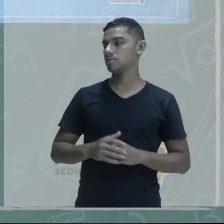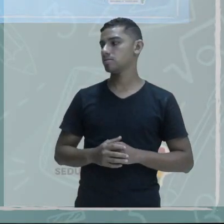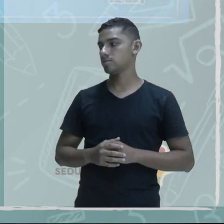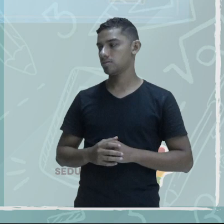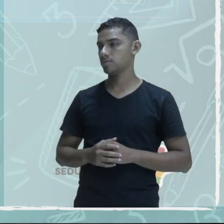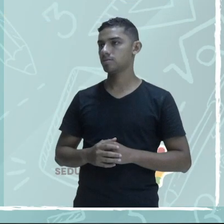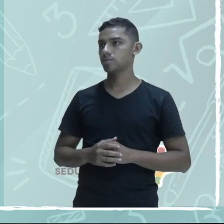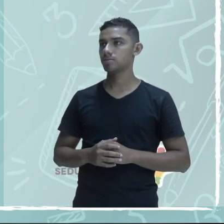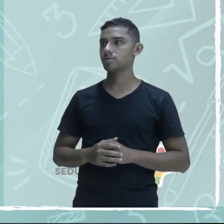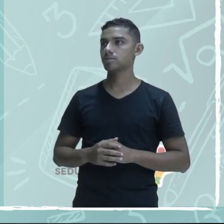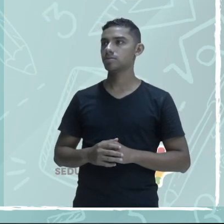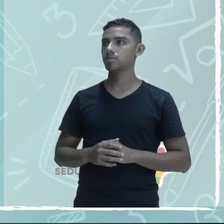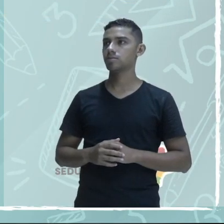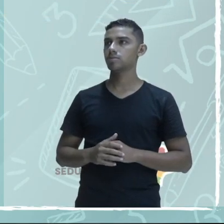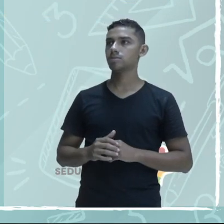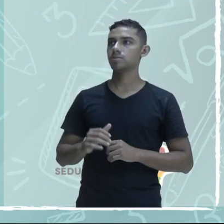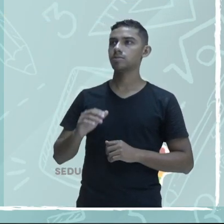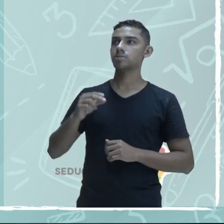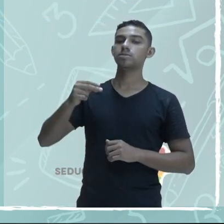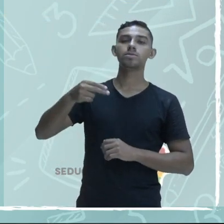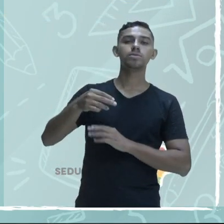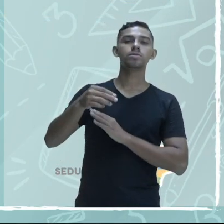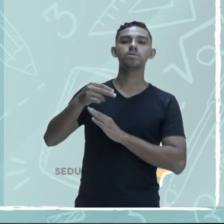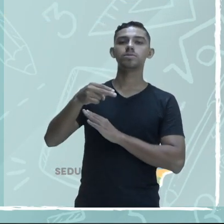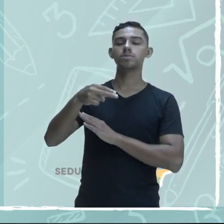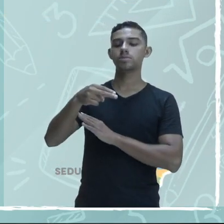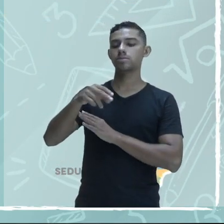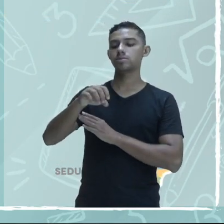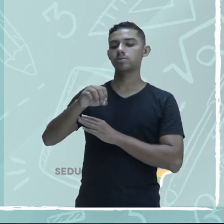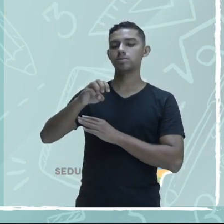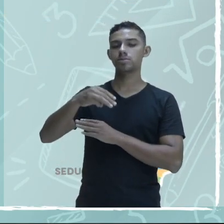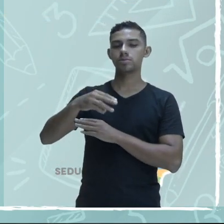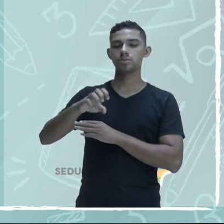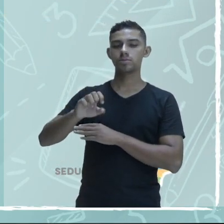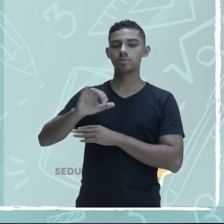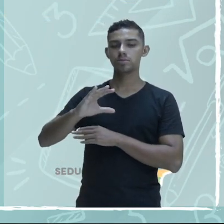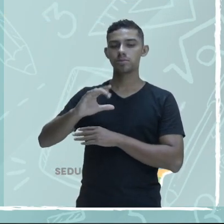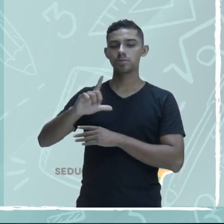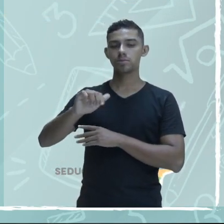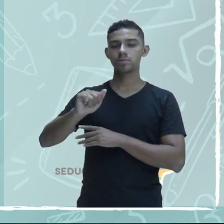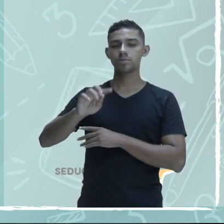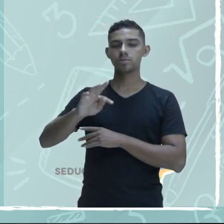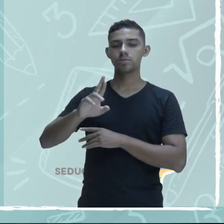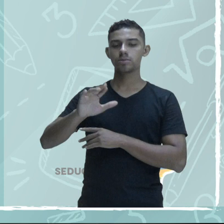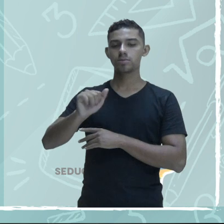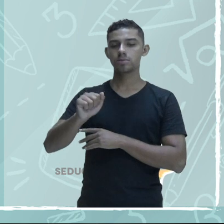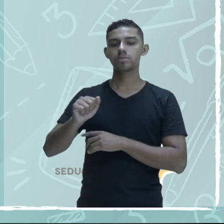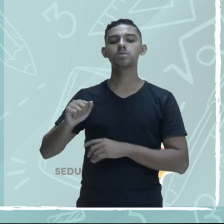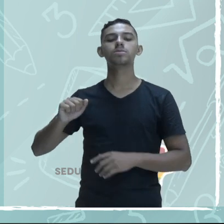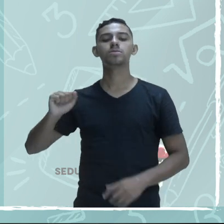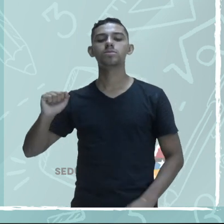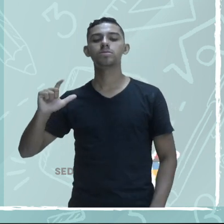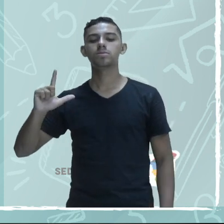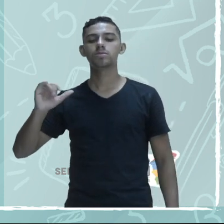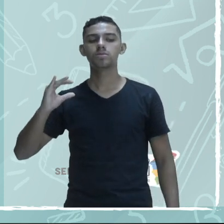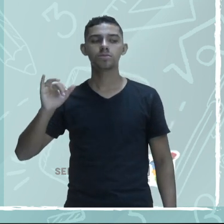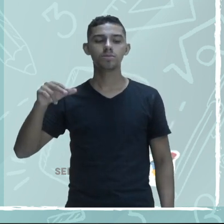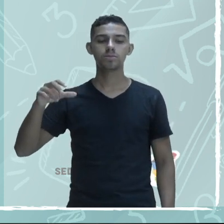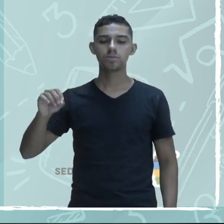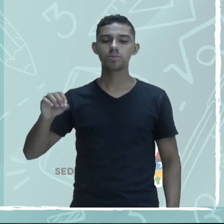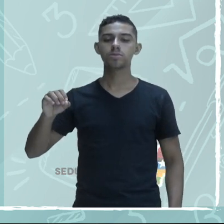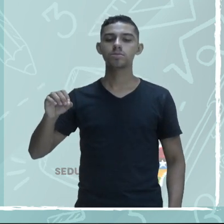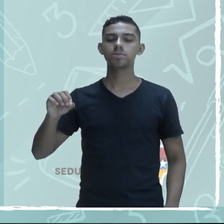A nomenclatura dos alcinos não ramificados, isto é, de cadeia aberta. Eu identifico